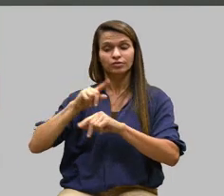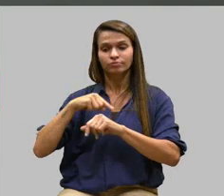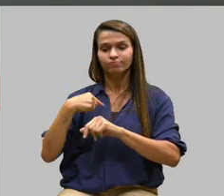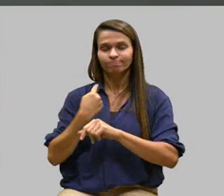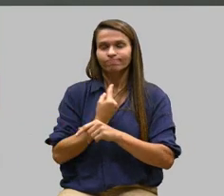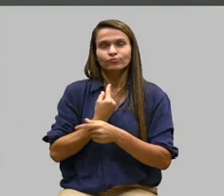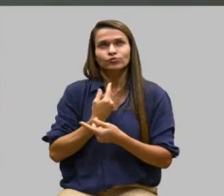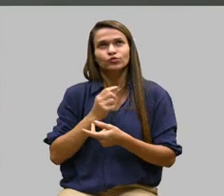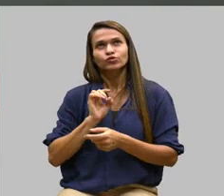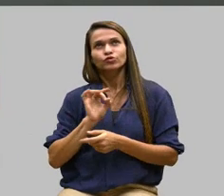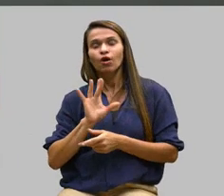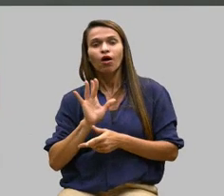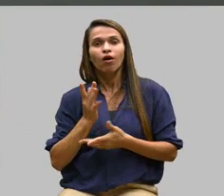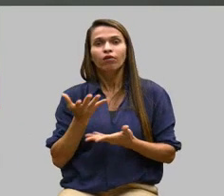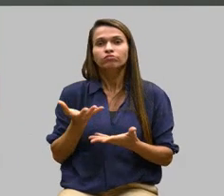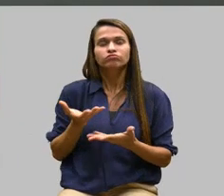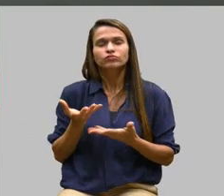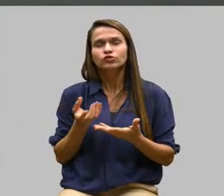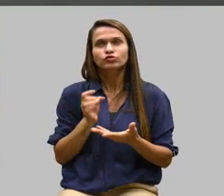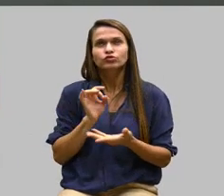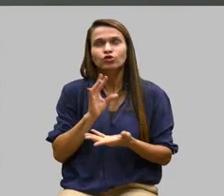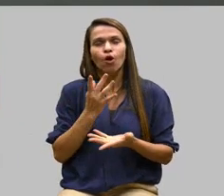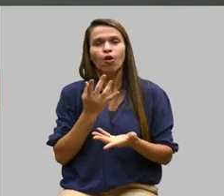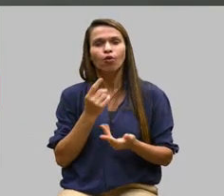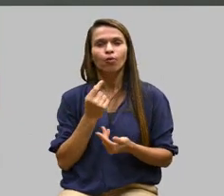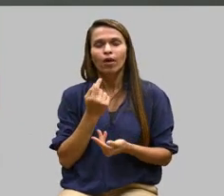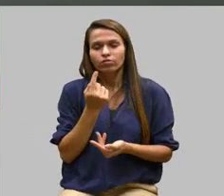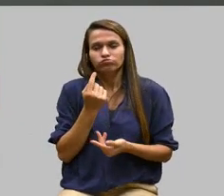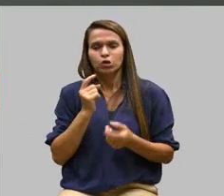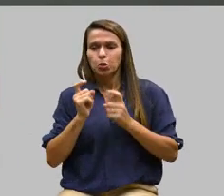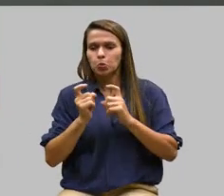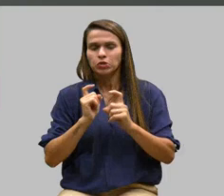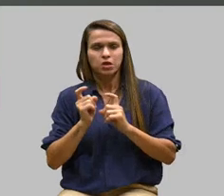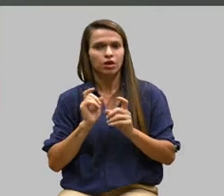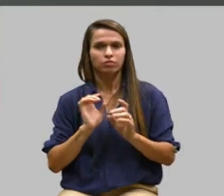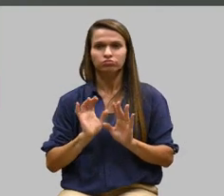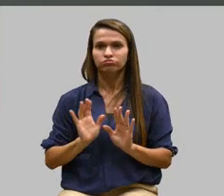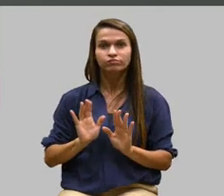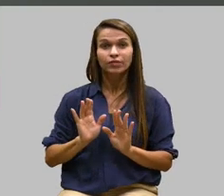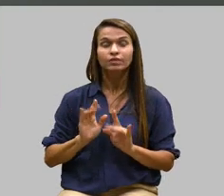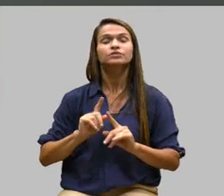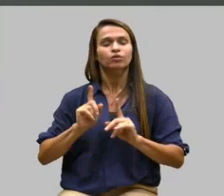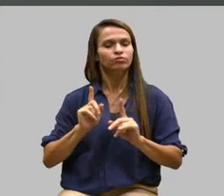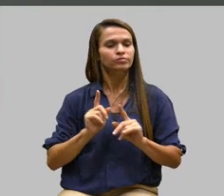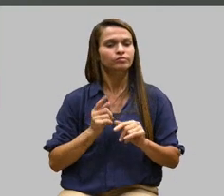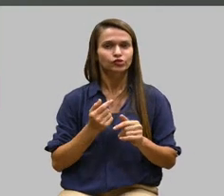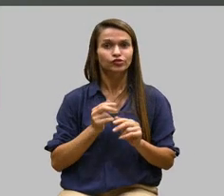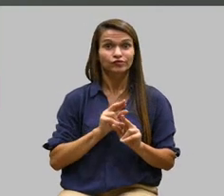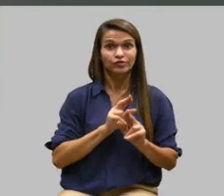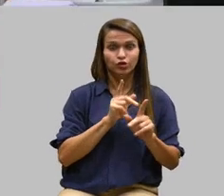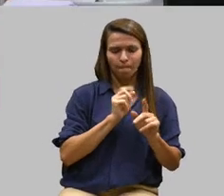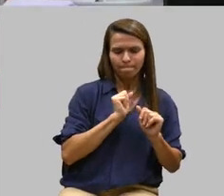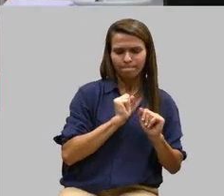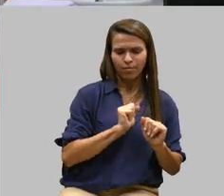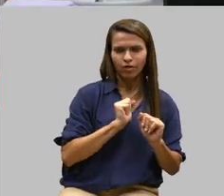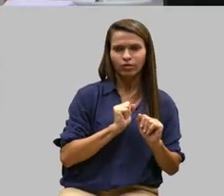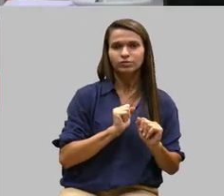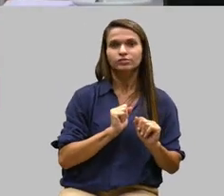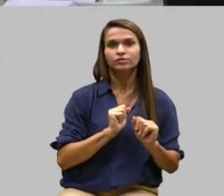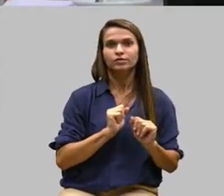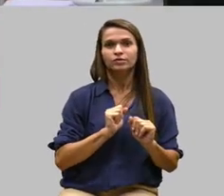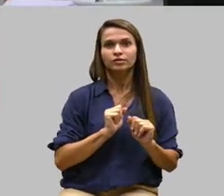vai apenas ter apenas mais uma audiência pública mas que a gente possa partir